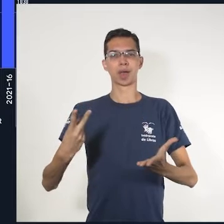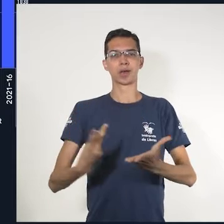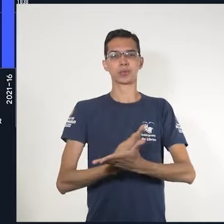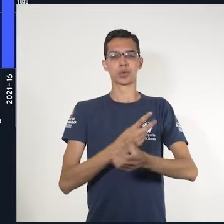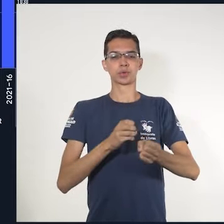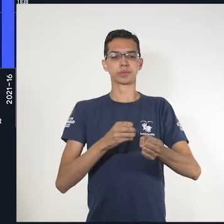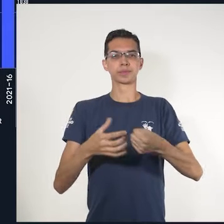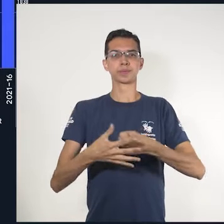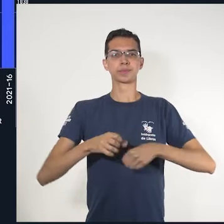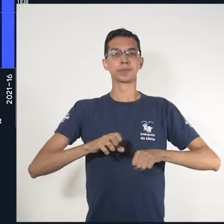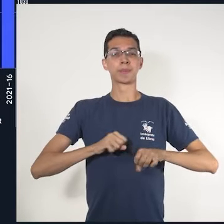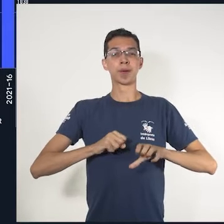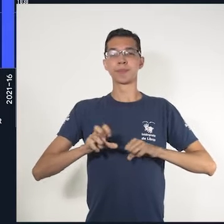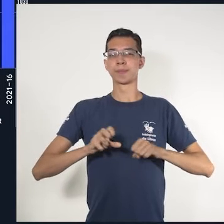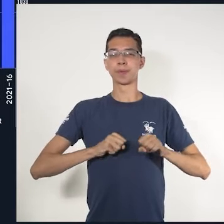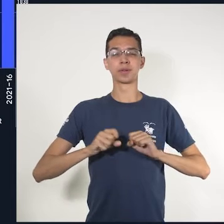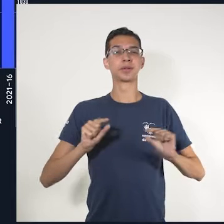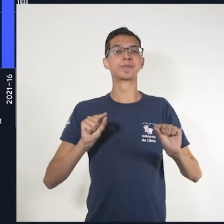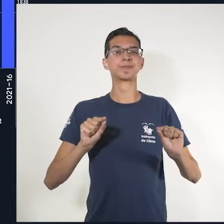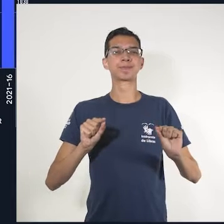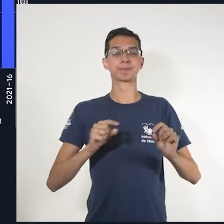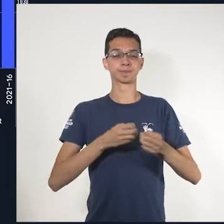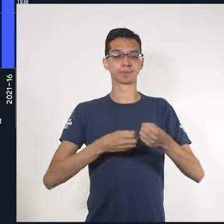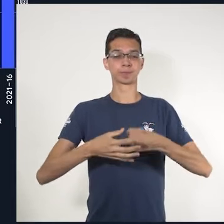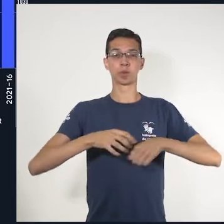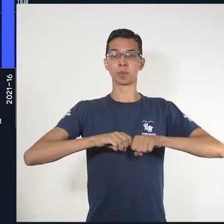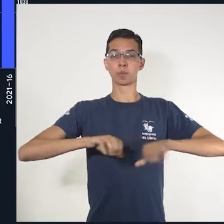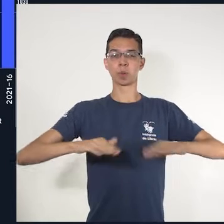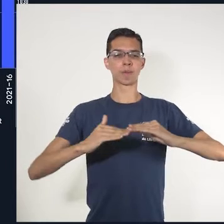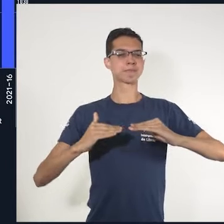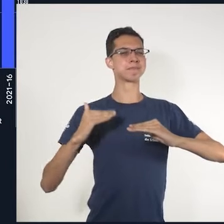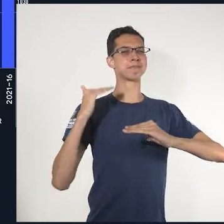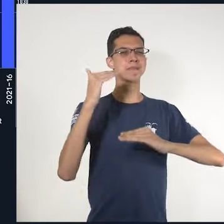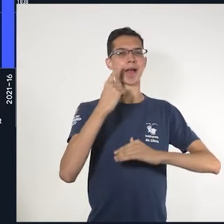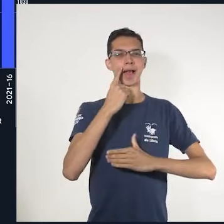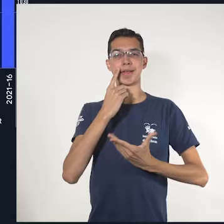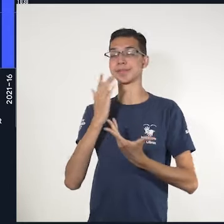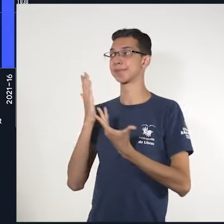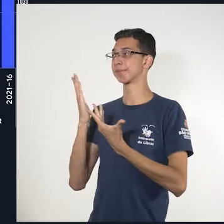confirmado é maior do que toda a pandemia,